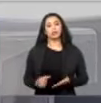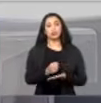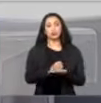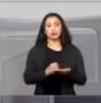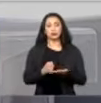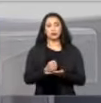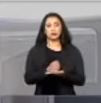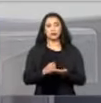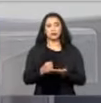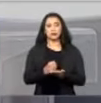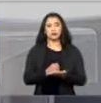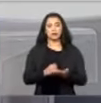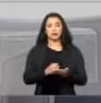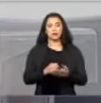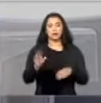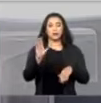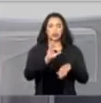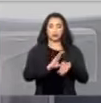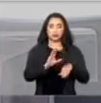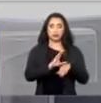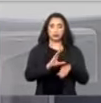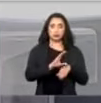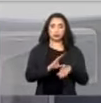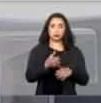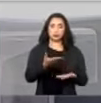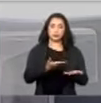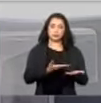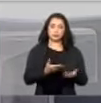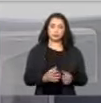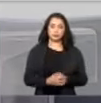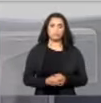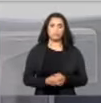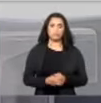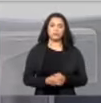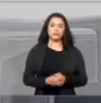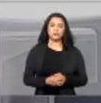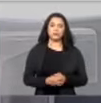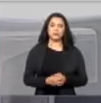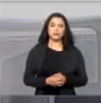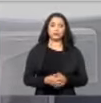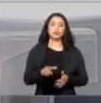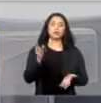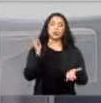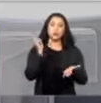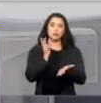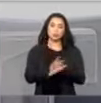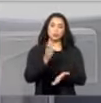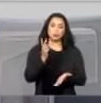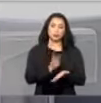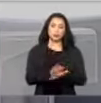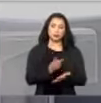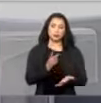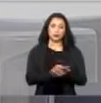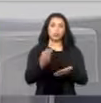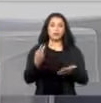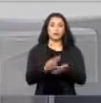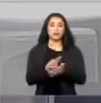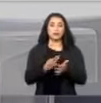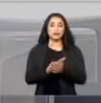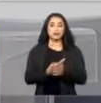fundamentadas na Constituição Federal. O mesmo fundamento legal que permitiu as